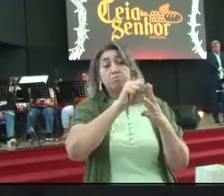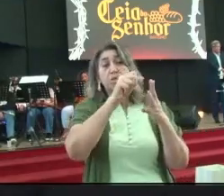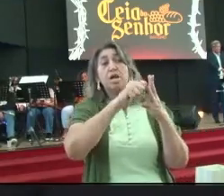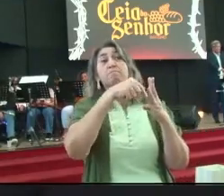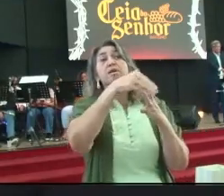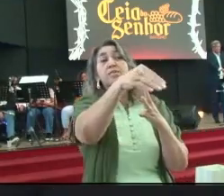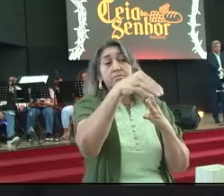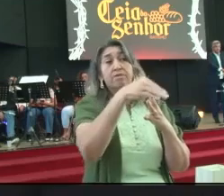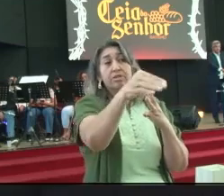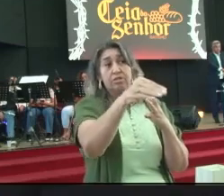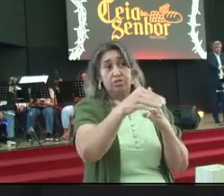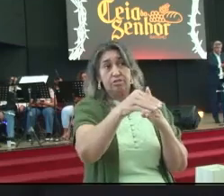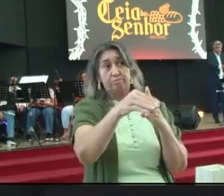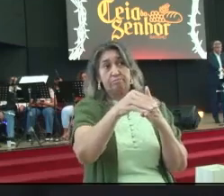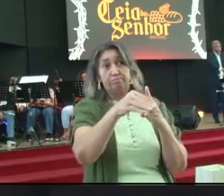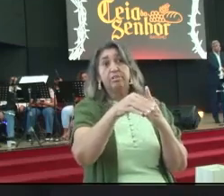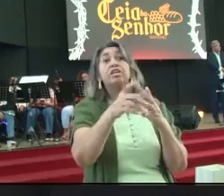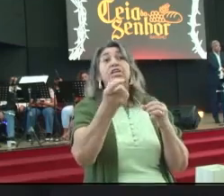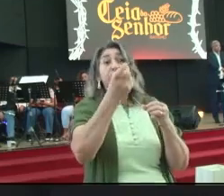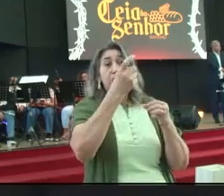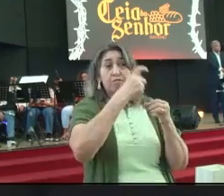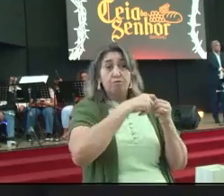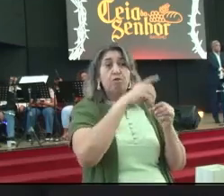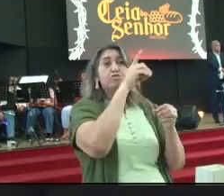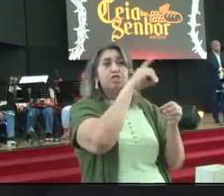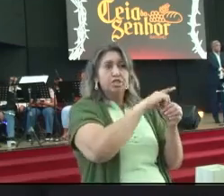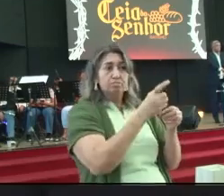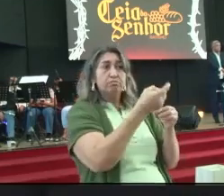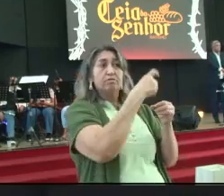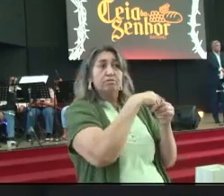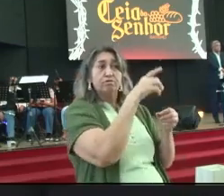meses, devolva o seu dízimo.